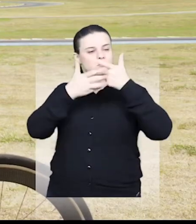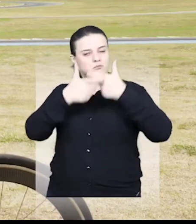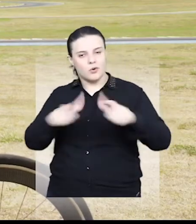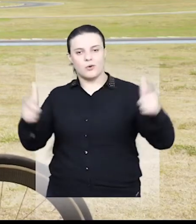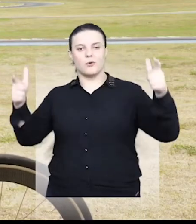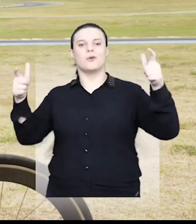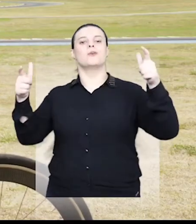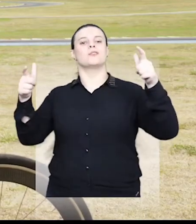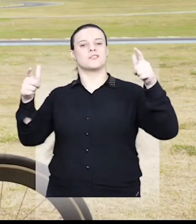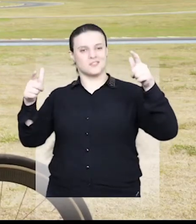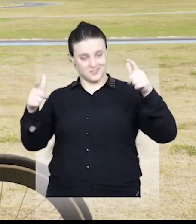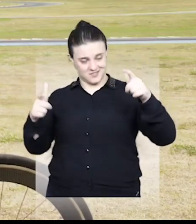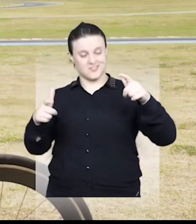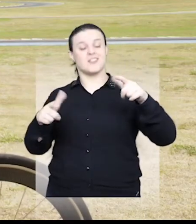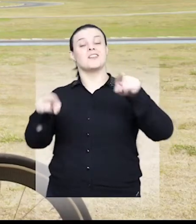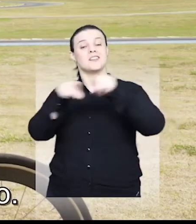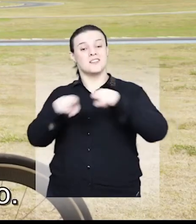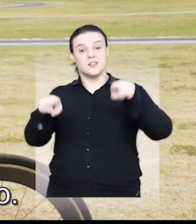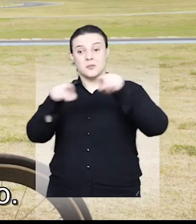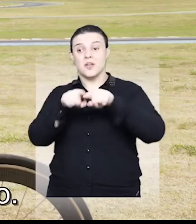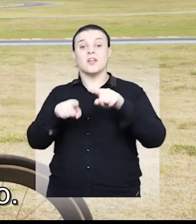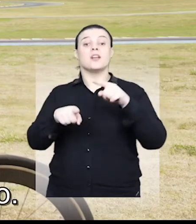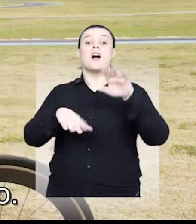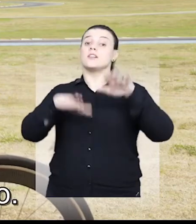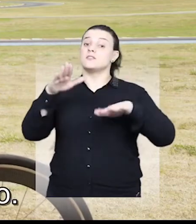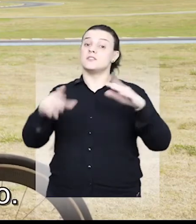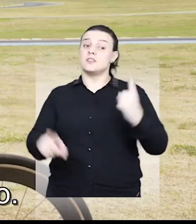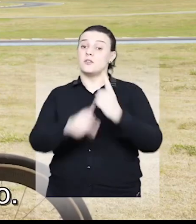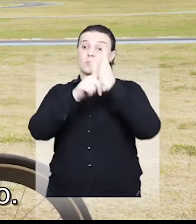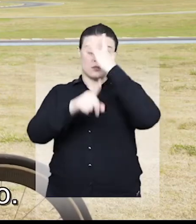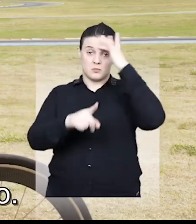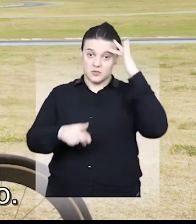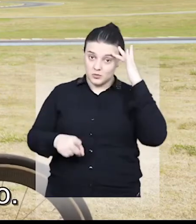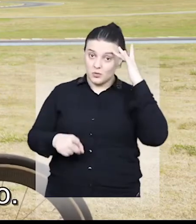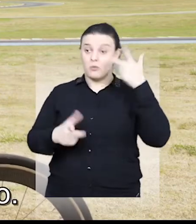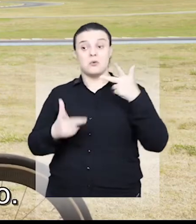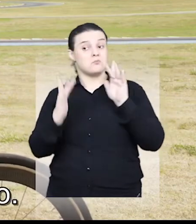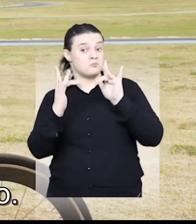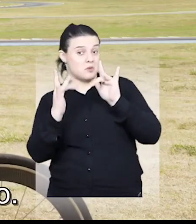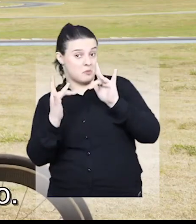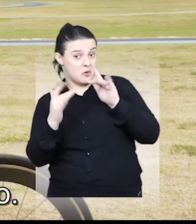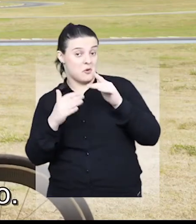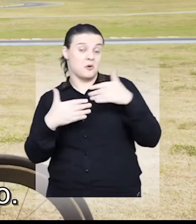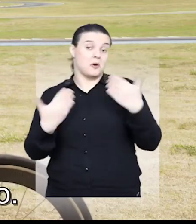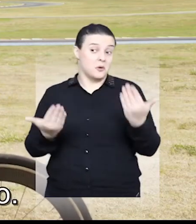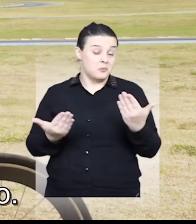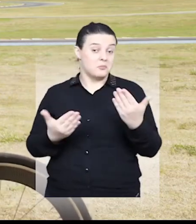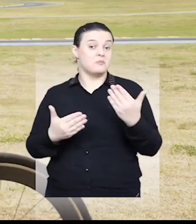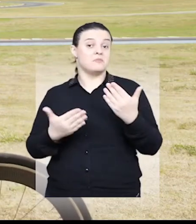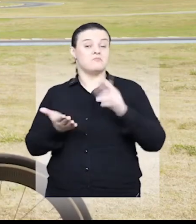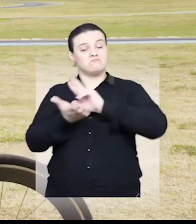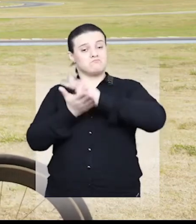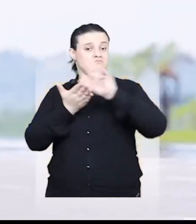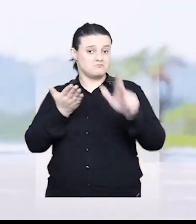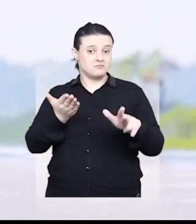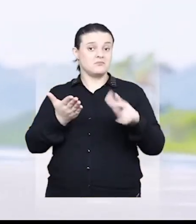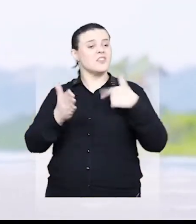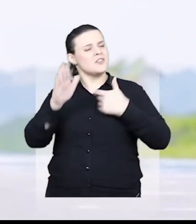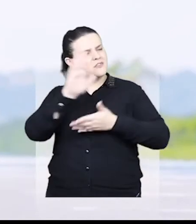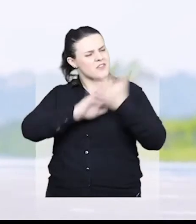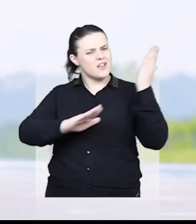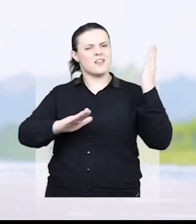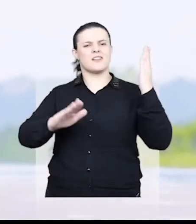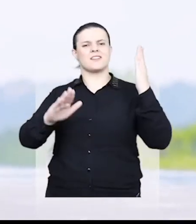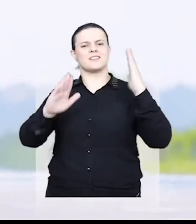amizades vai abrir. Nele você pode estar encontrando a pessoa para ter um relacionamento. Enfim, saia